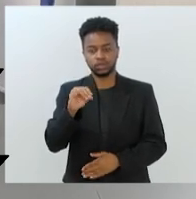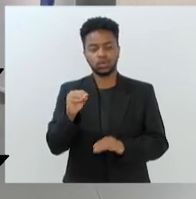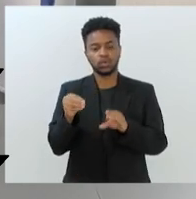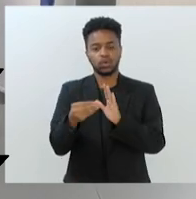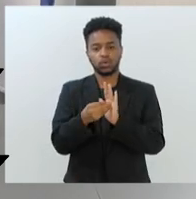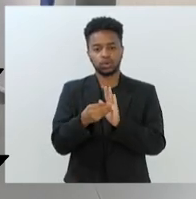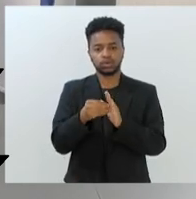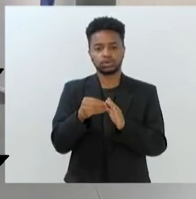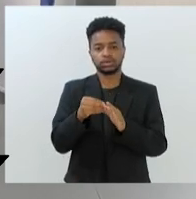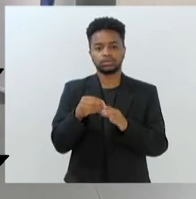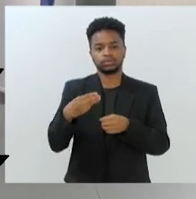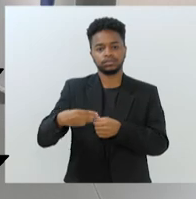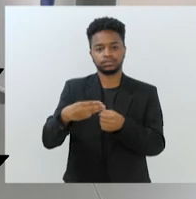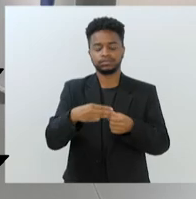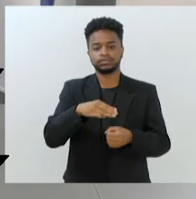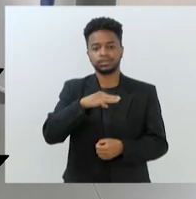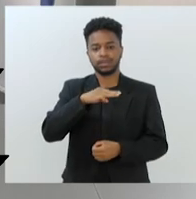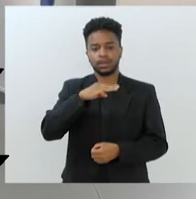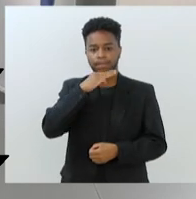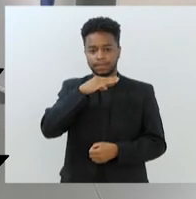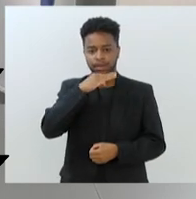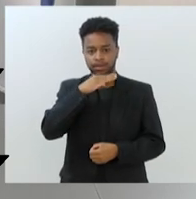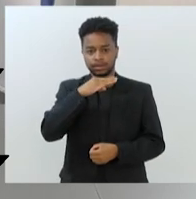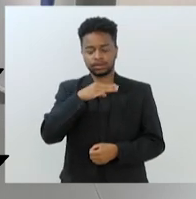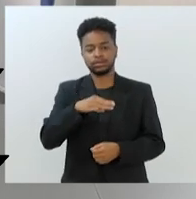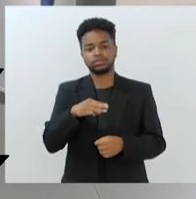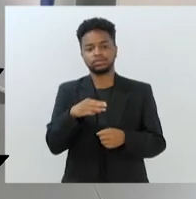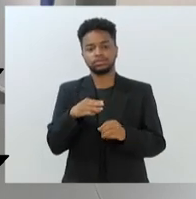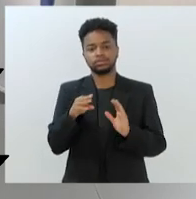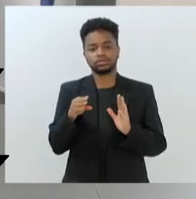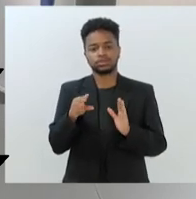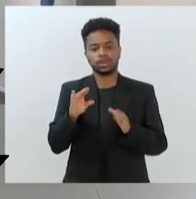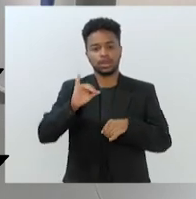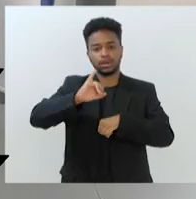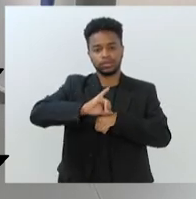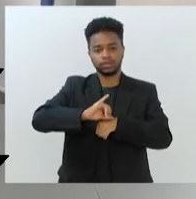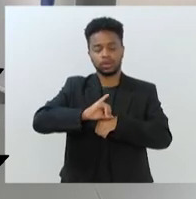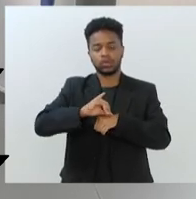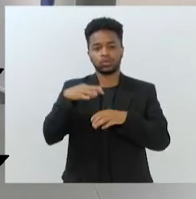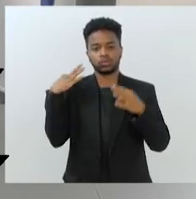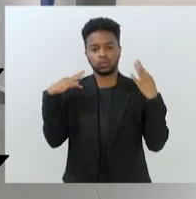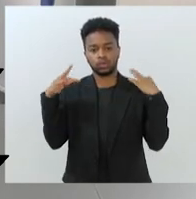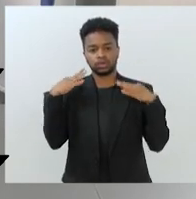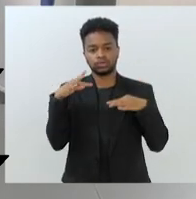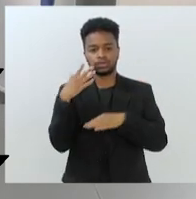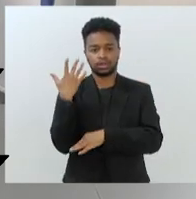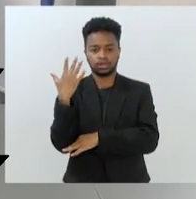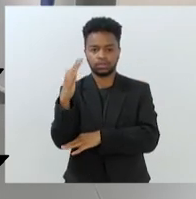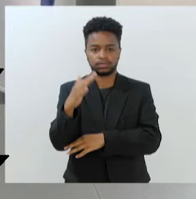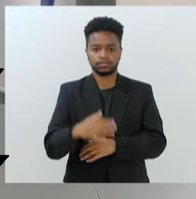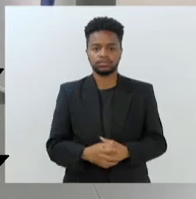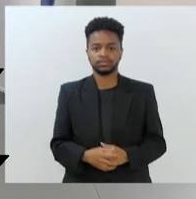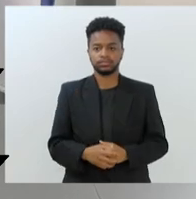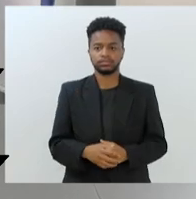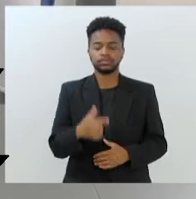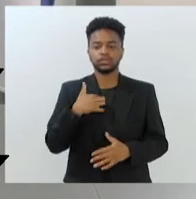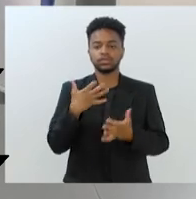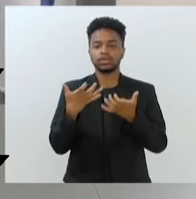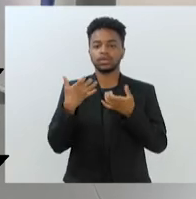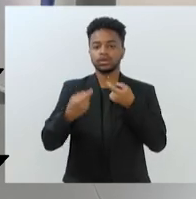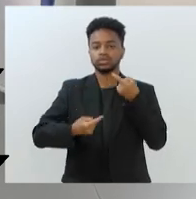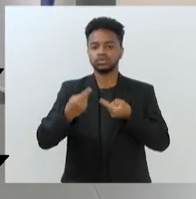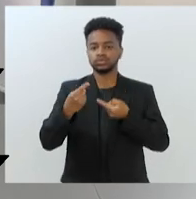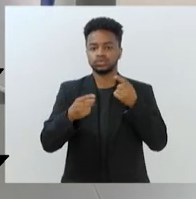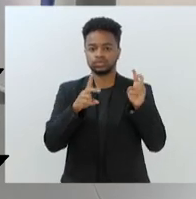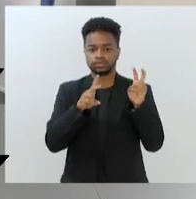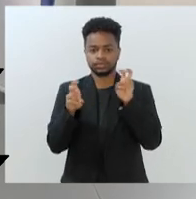como capital estadual do ciclismo de natureza. Para aparecer, deputado Vinícius Cozolino. Senhor presidente. Deputado Luiz Paulo. Eu queria discutir essa